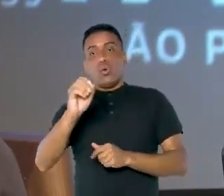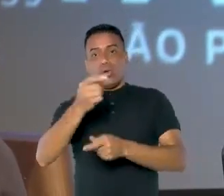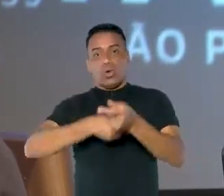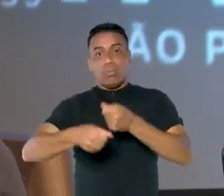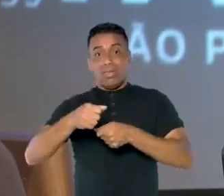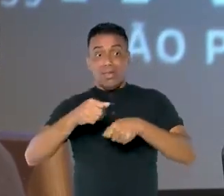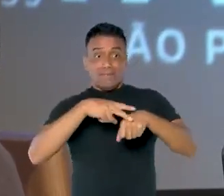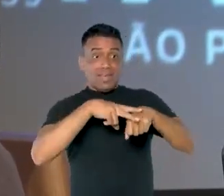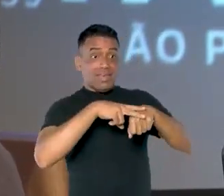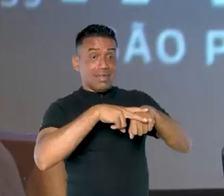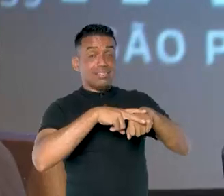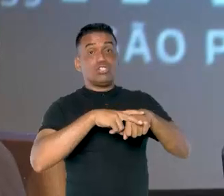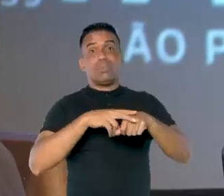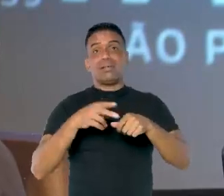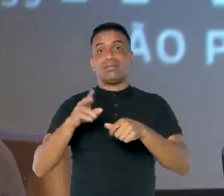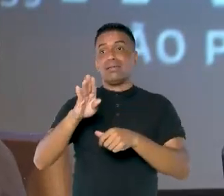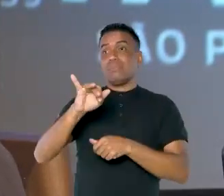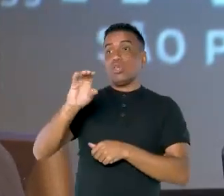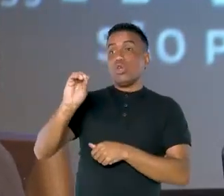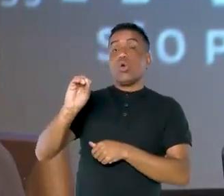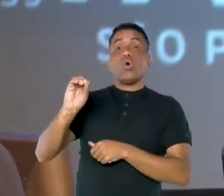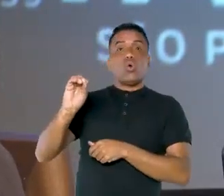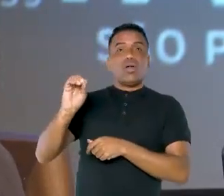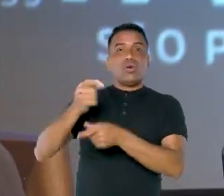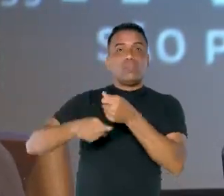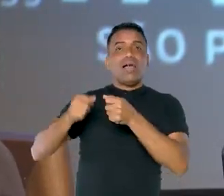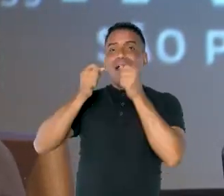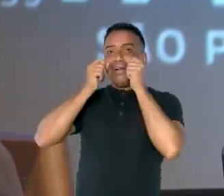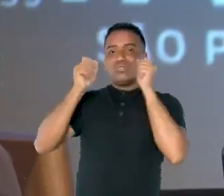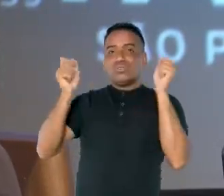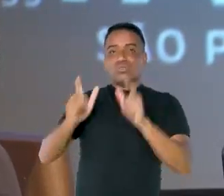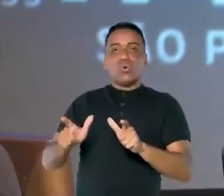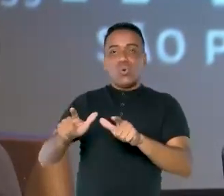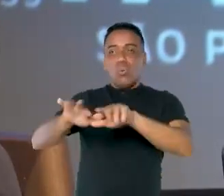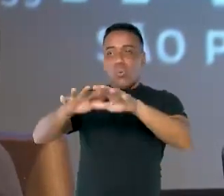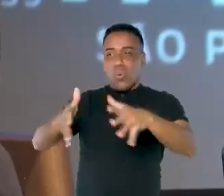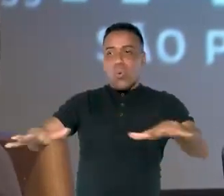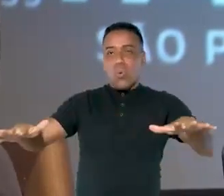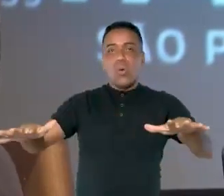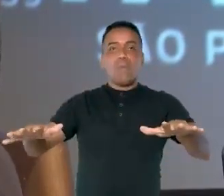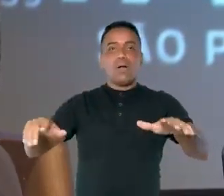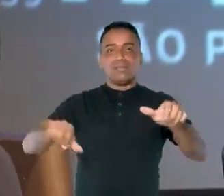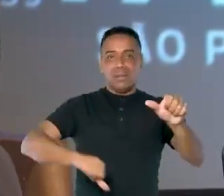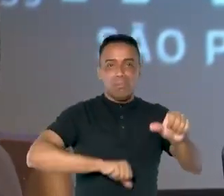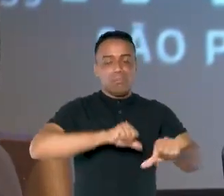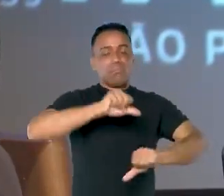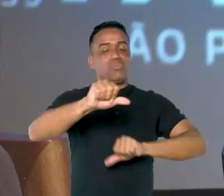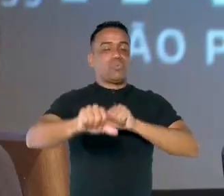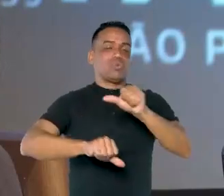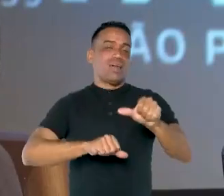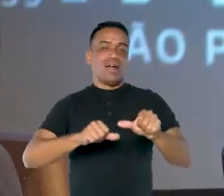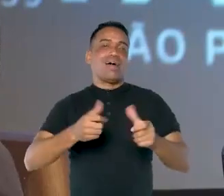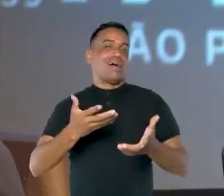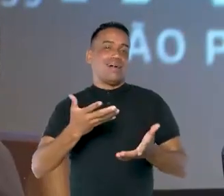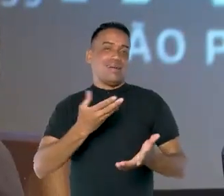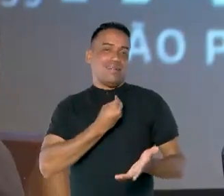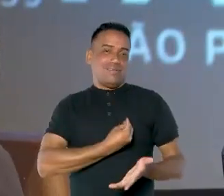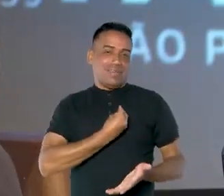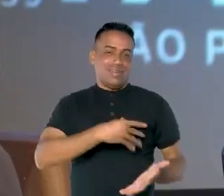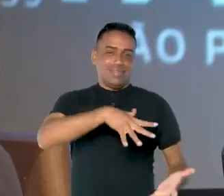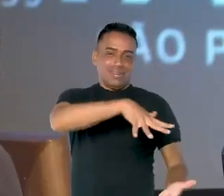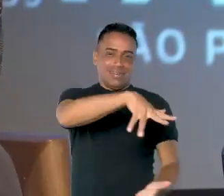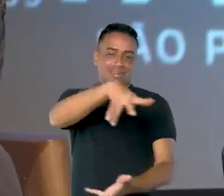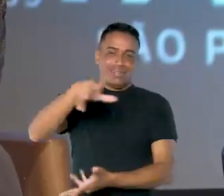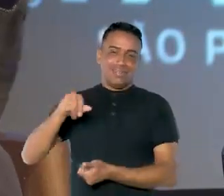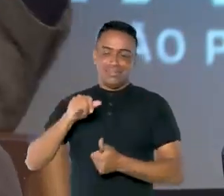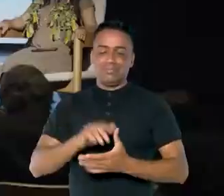verde, mas uma economia azul que possa, de uma certa maneira, mudar o caminho que a gente está tomando até